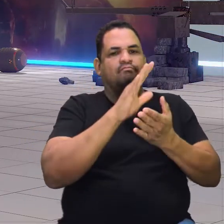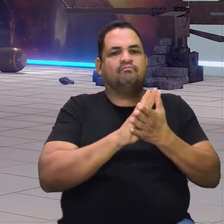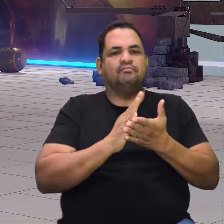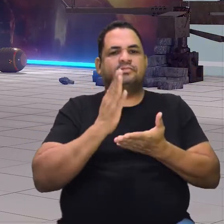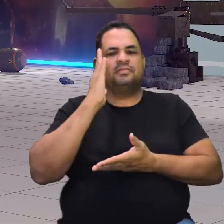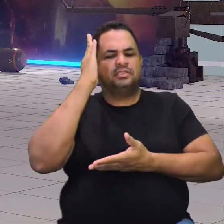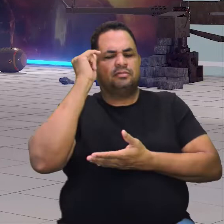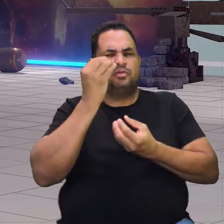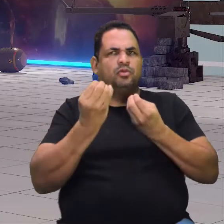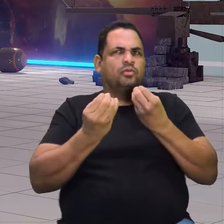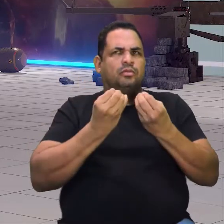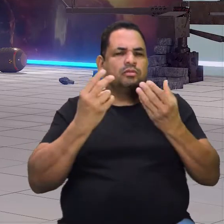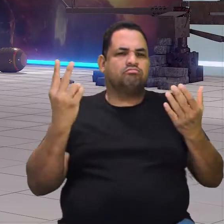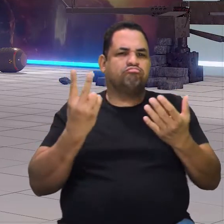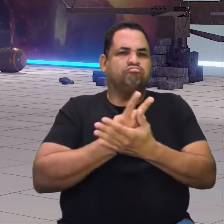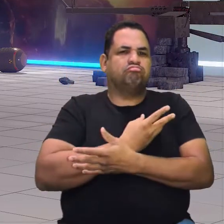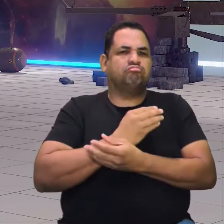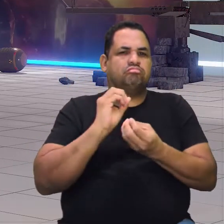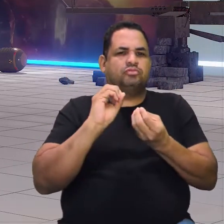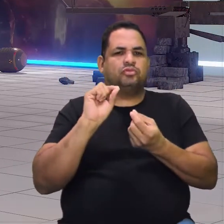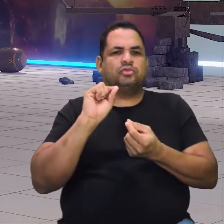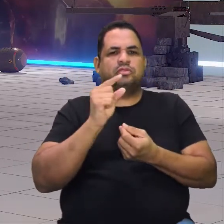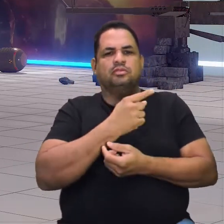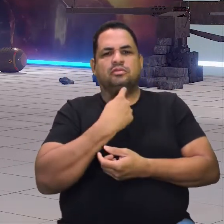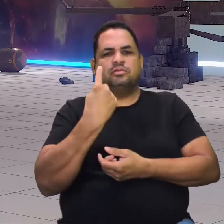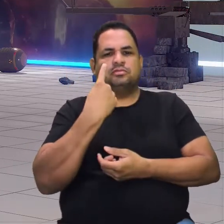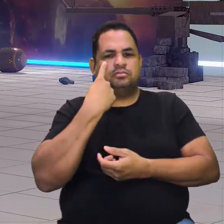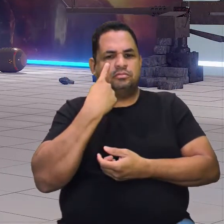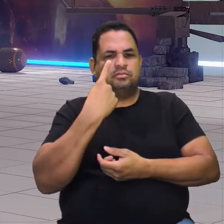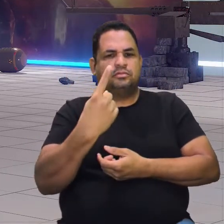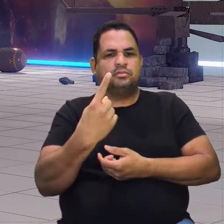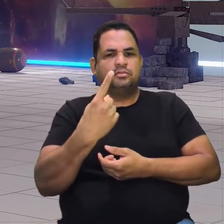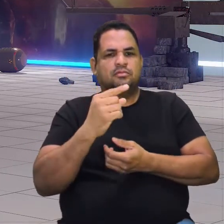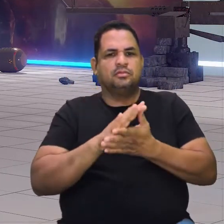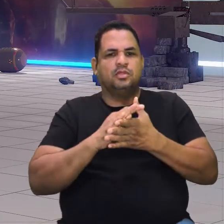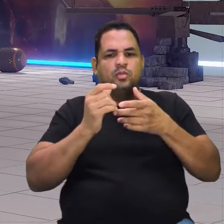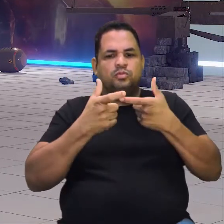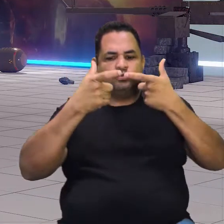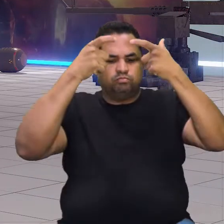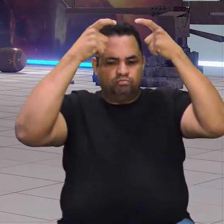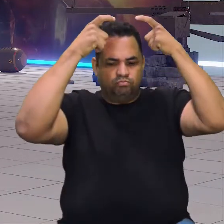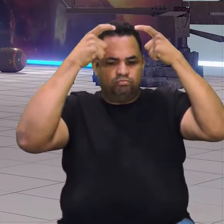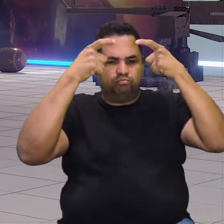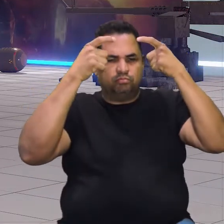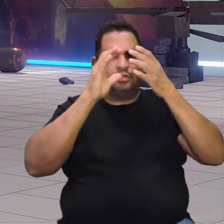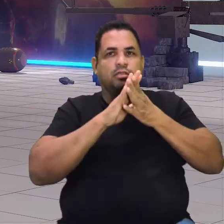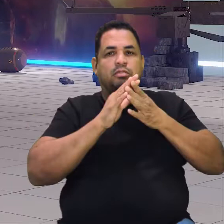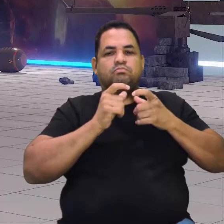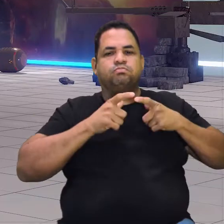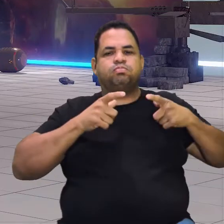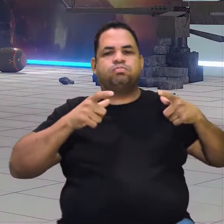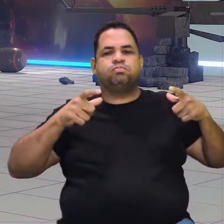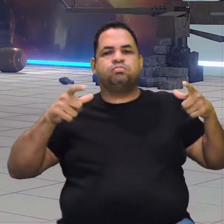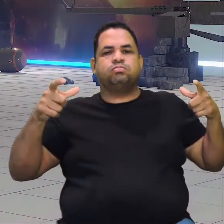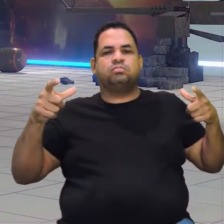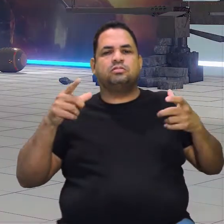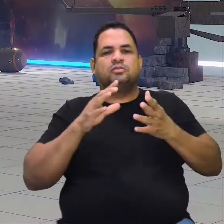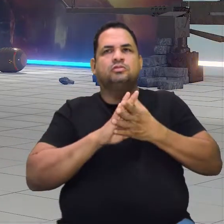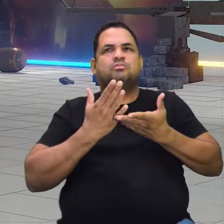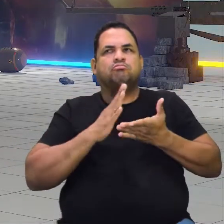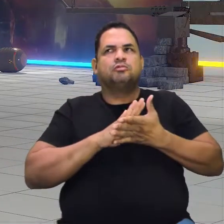Egito? O Egito é interessante, que o Egito nós vamos observar que ele vai ser um reino grandioso, um reino